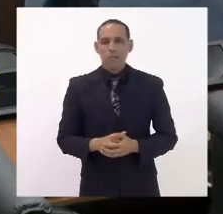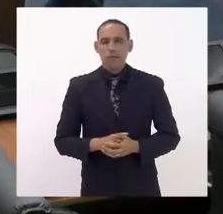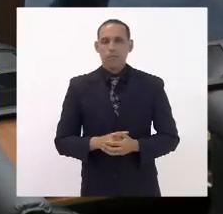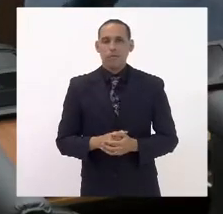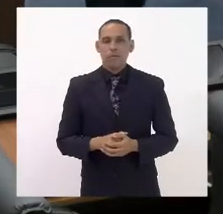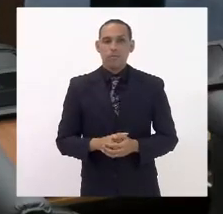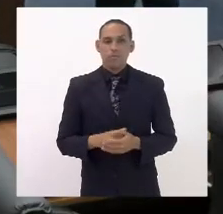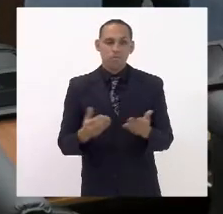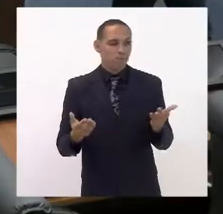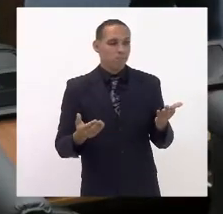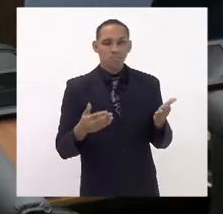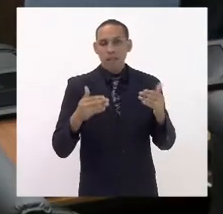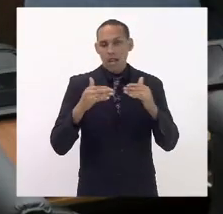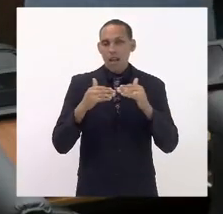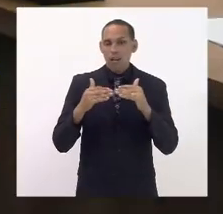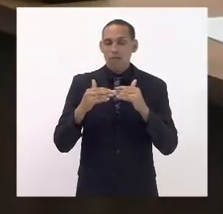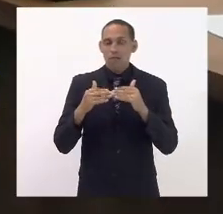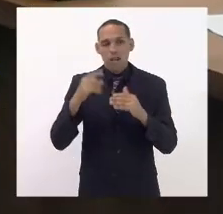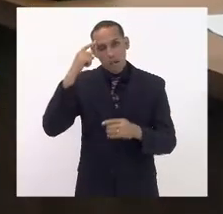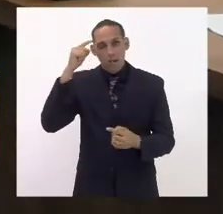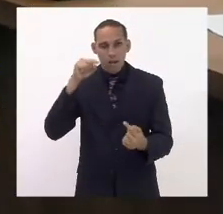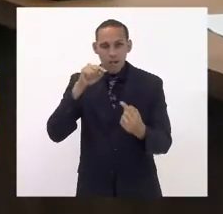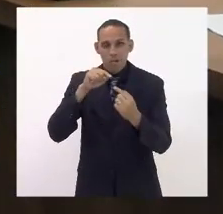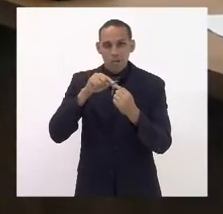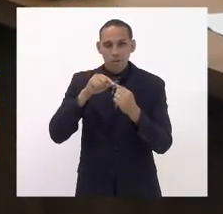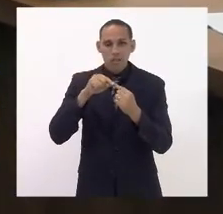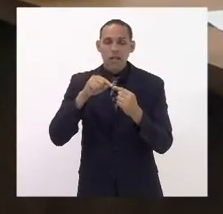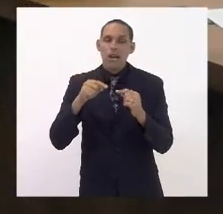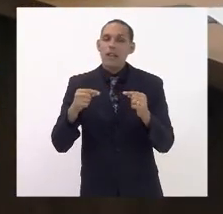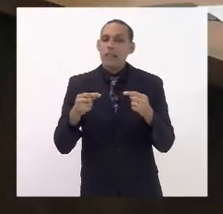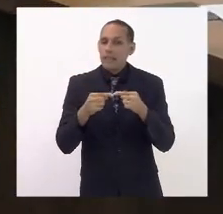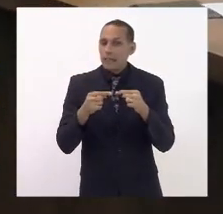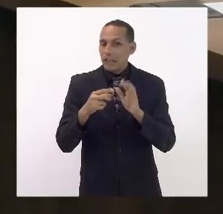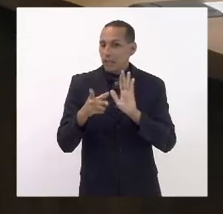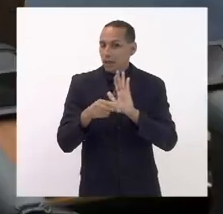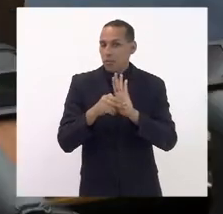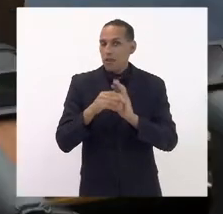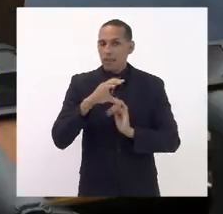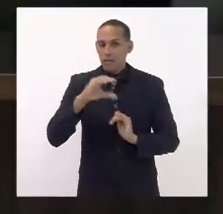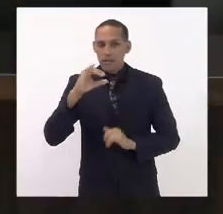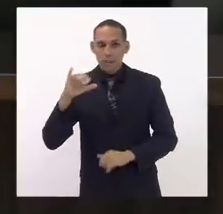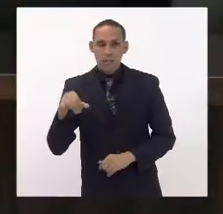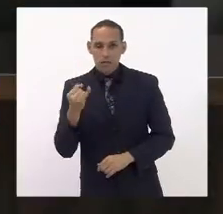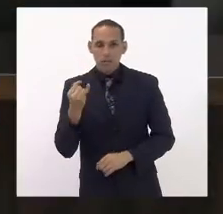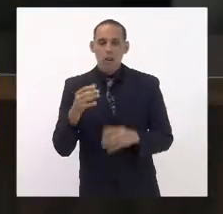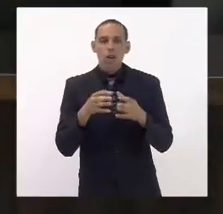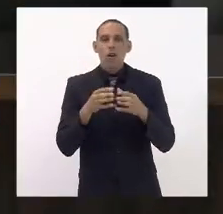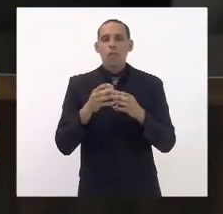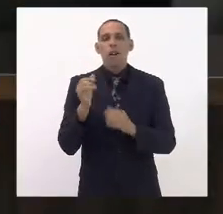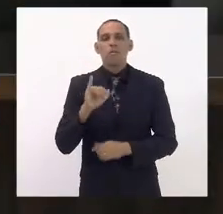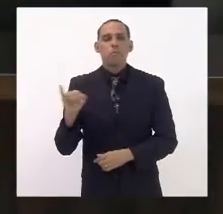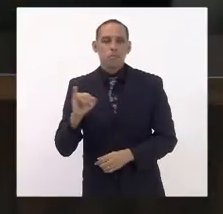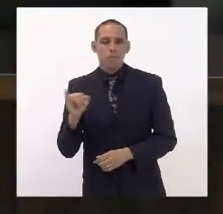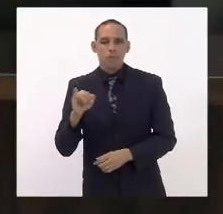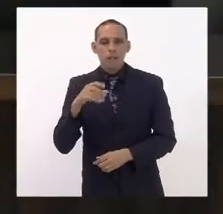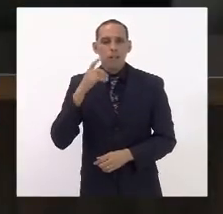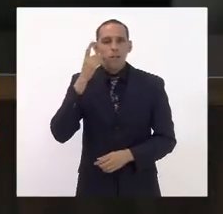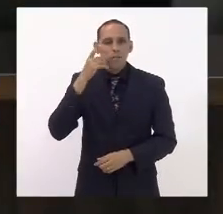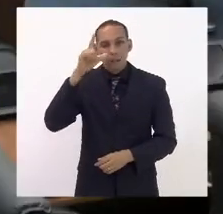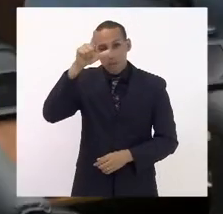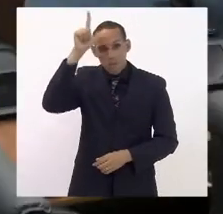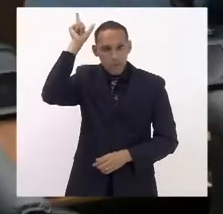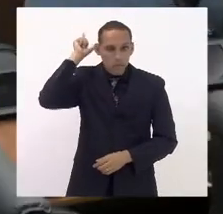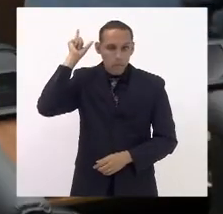Bem, diante desse acordo, o parecer vai ser favorável nos termos das emendas da CCJ. Pela Comissão de Tributação, deputado Luiz Paulo.